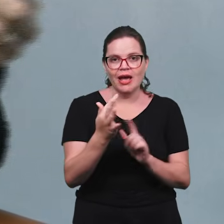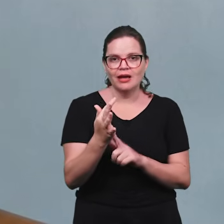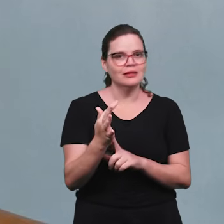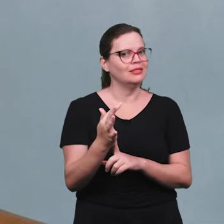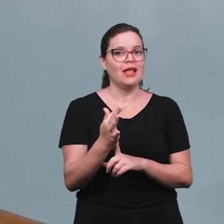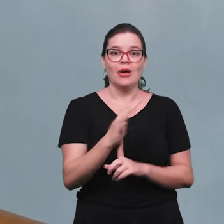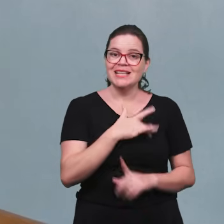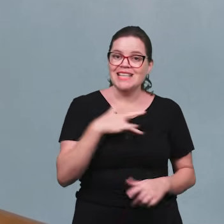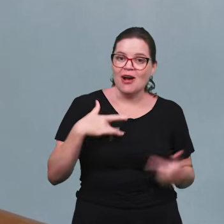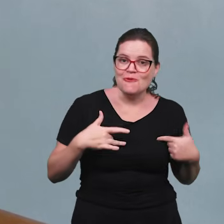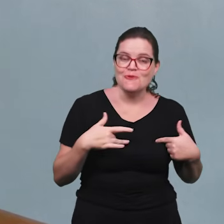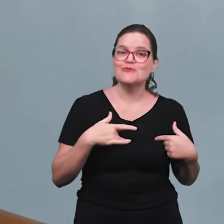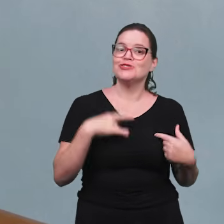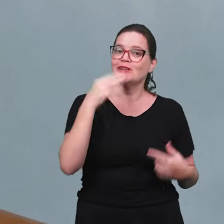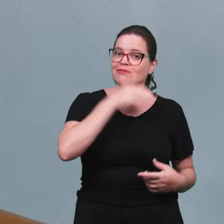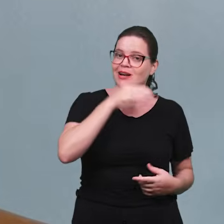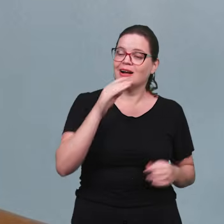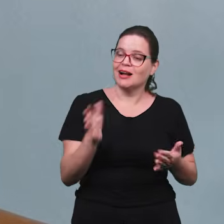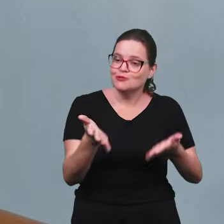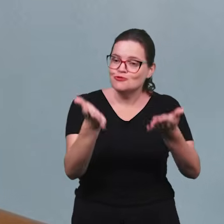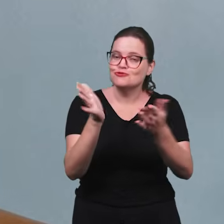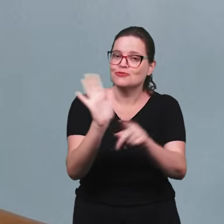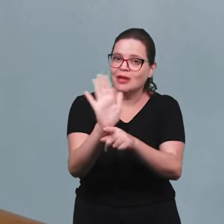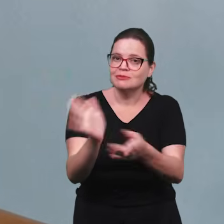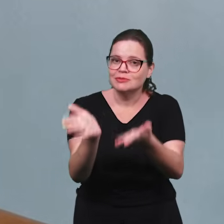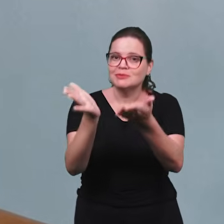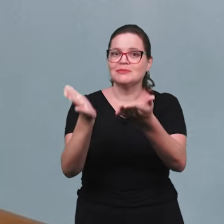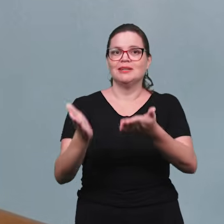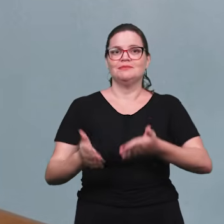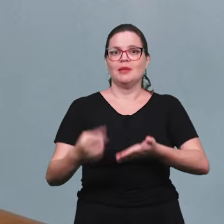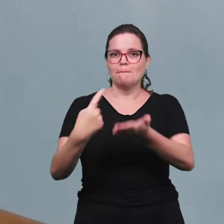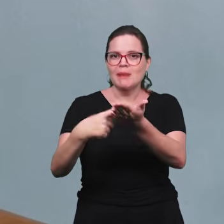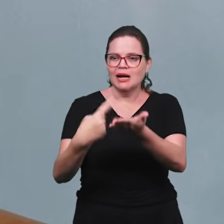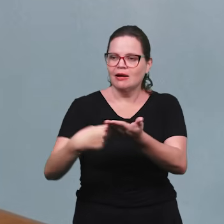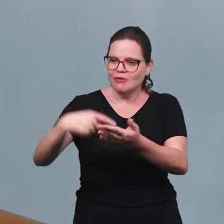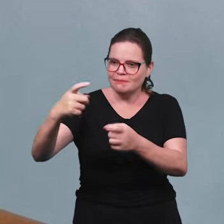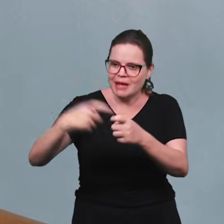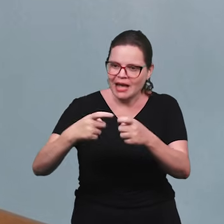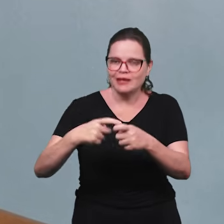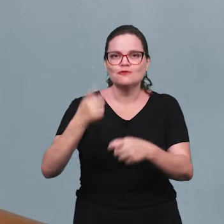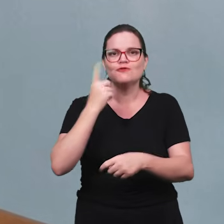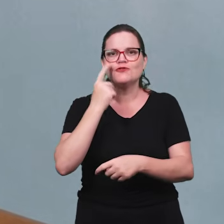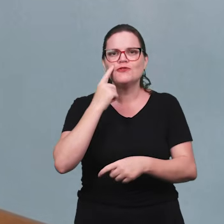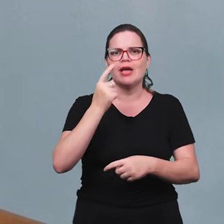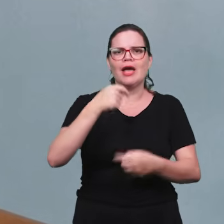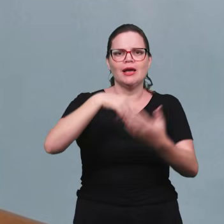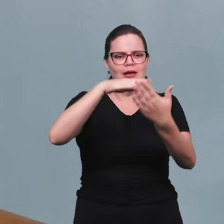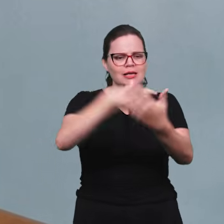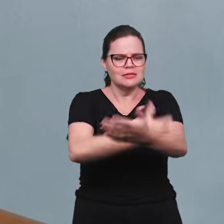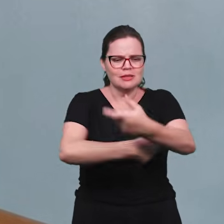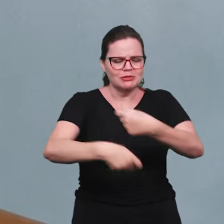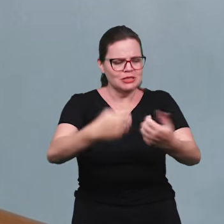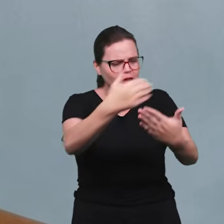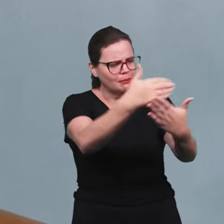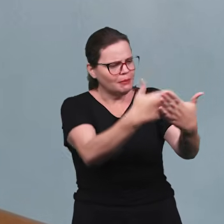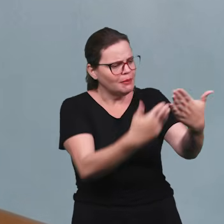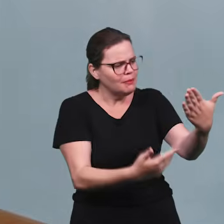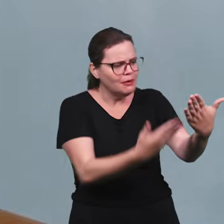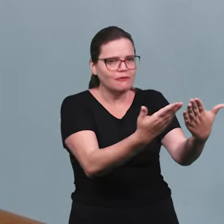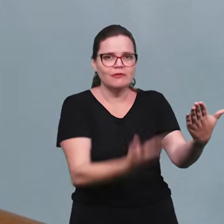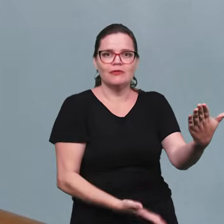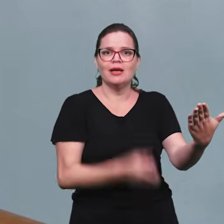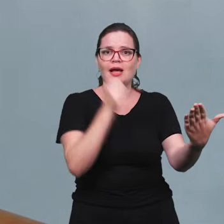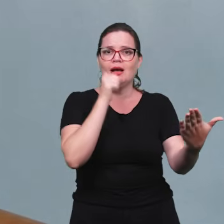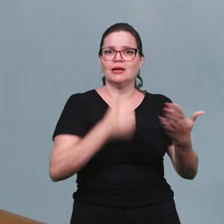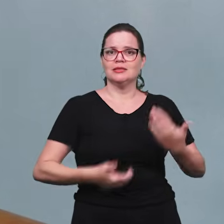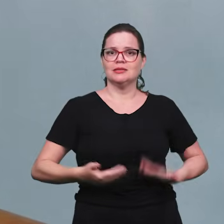irmão. Ele está a fé na saúde. Você precisa ajudar o irmão ali a marcar uma consulta, a orientar ele.